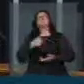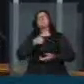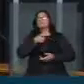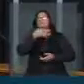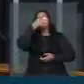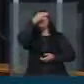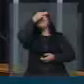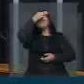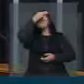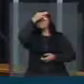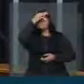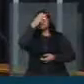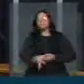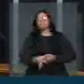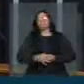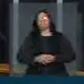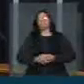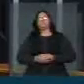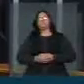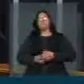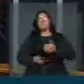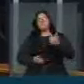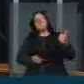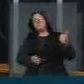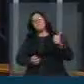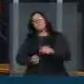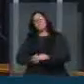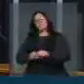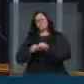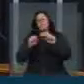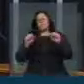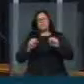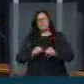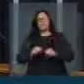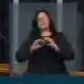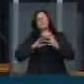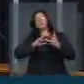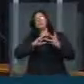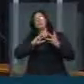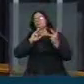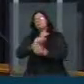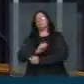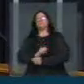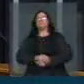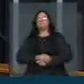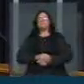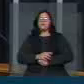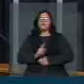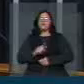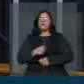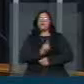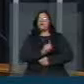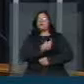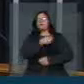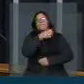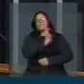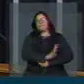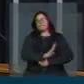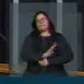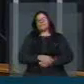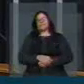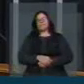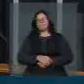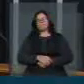convicção é o pior sistema eleitoral do mundo. Um sistema